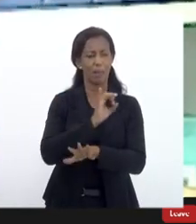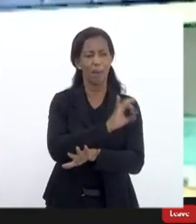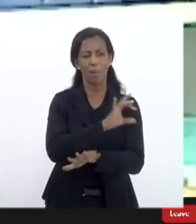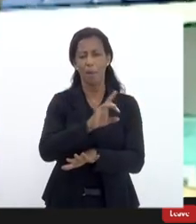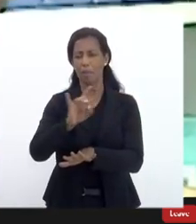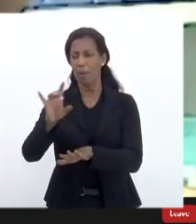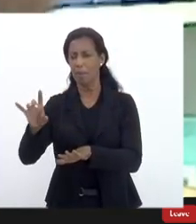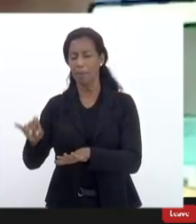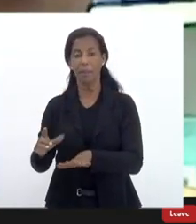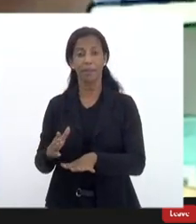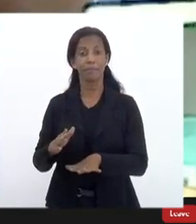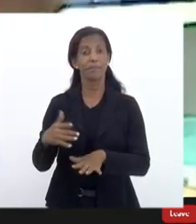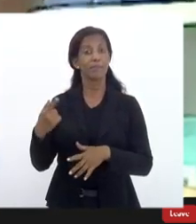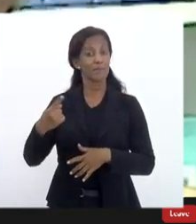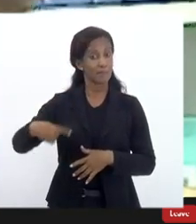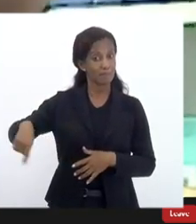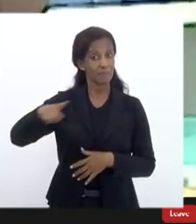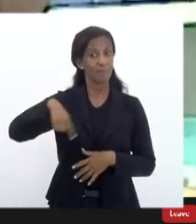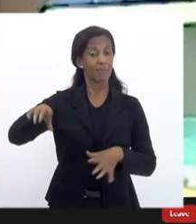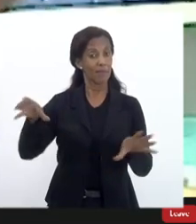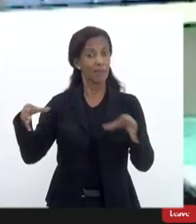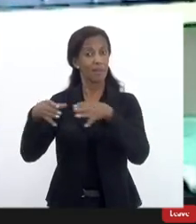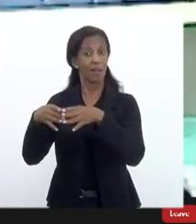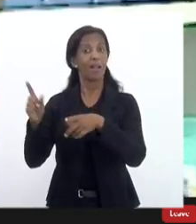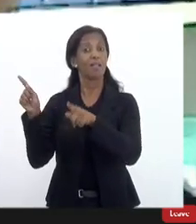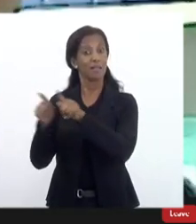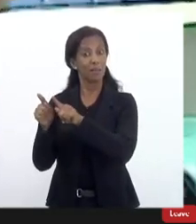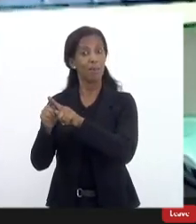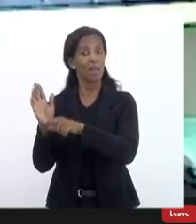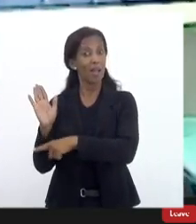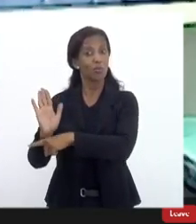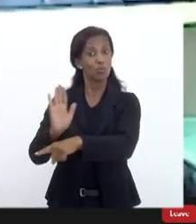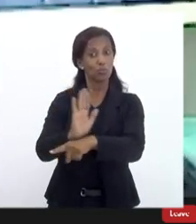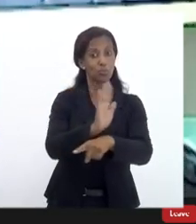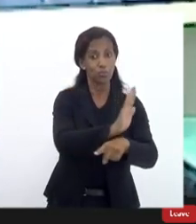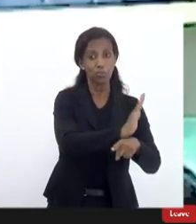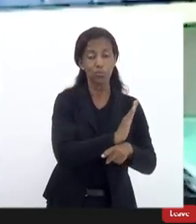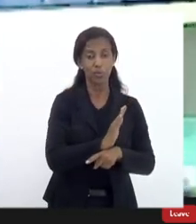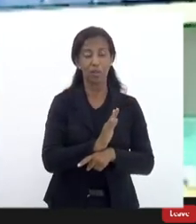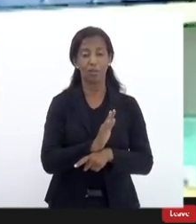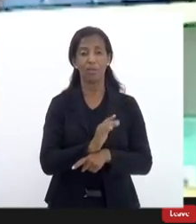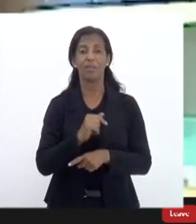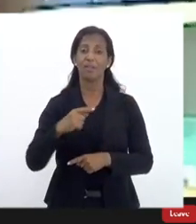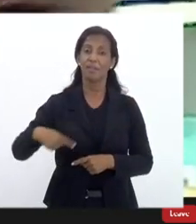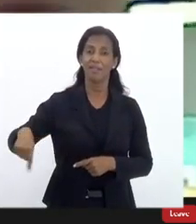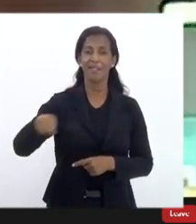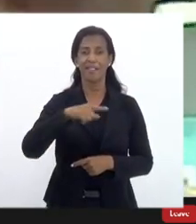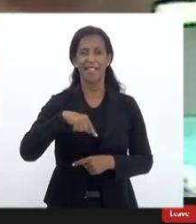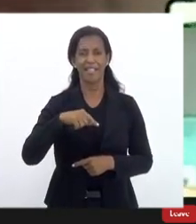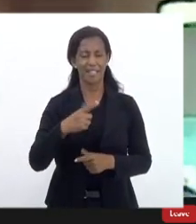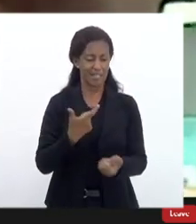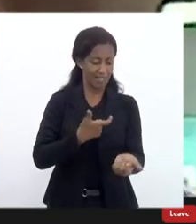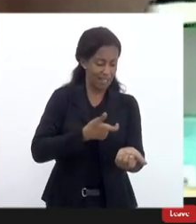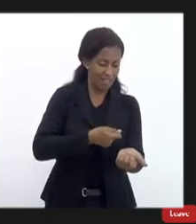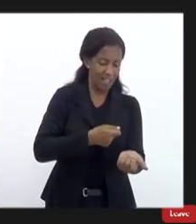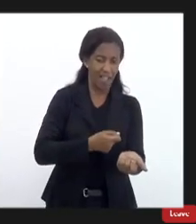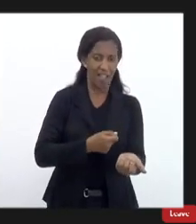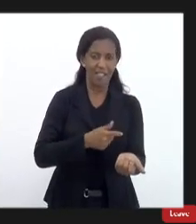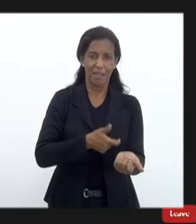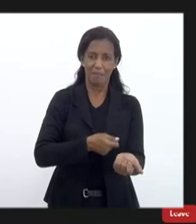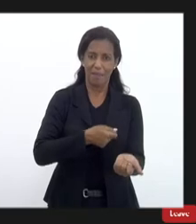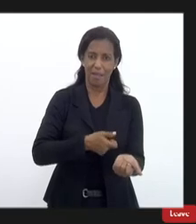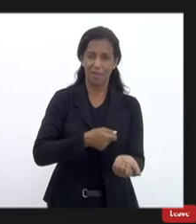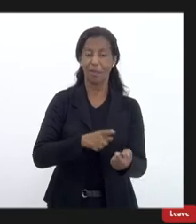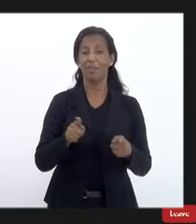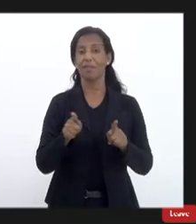que muitas das vezes também contribuem nesse processo de aferição da temperatura, mas